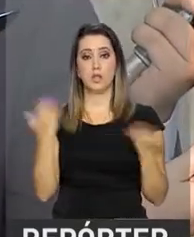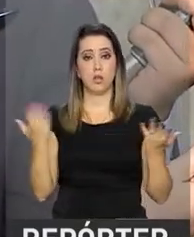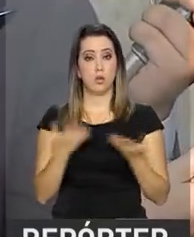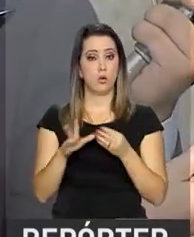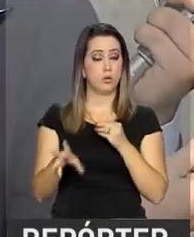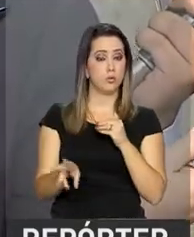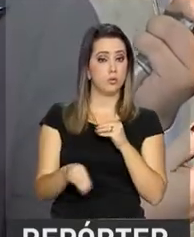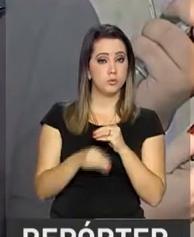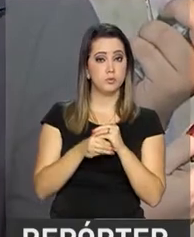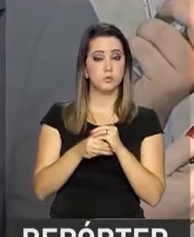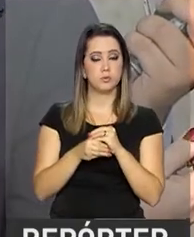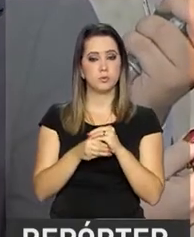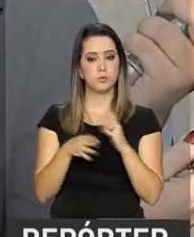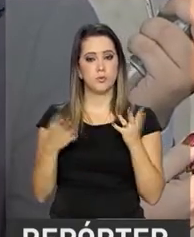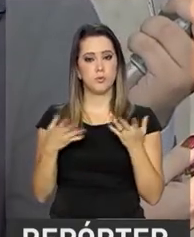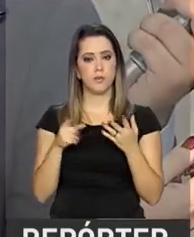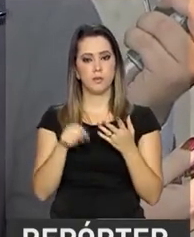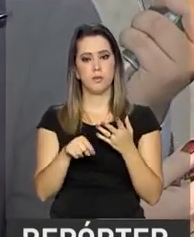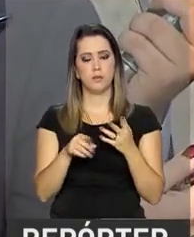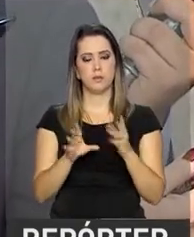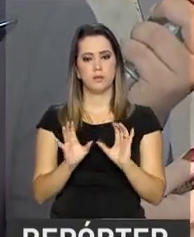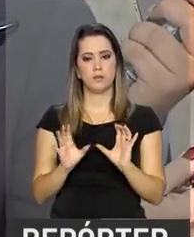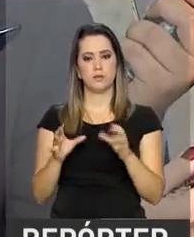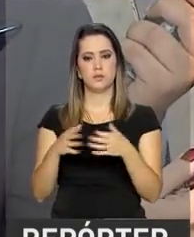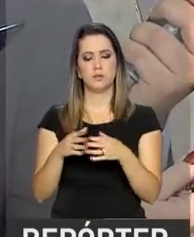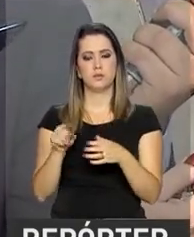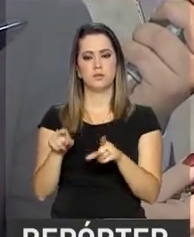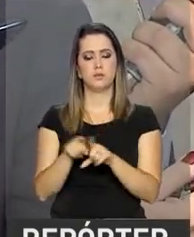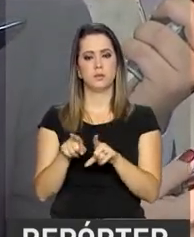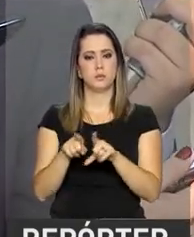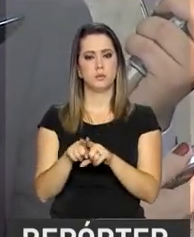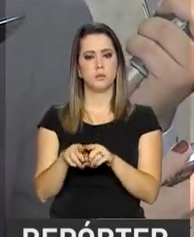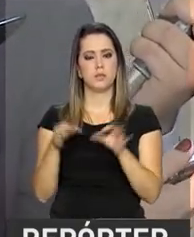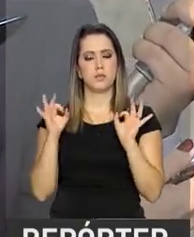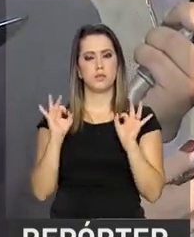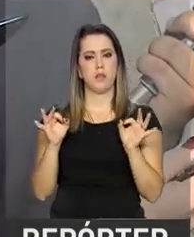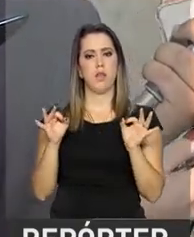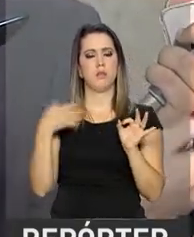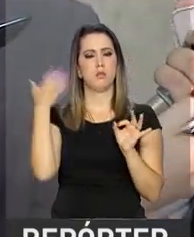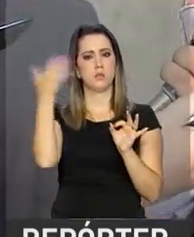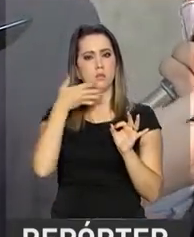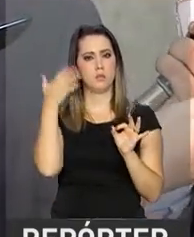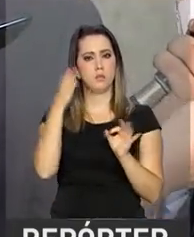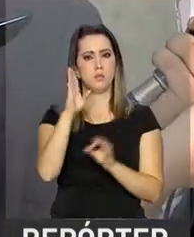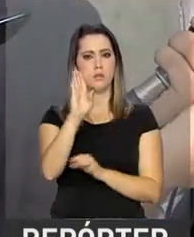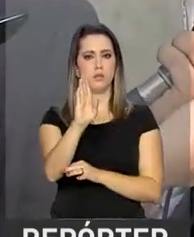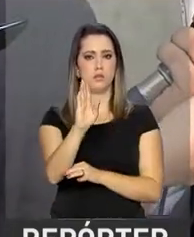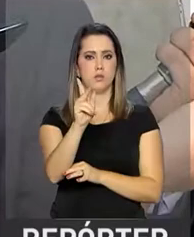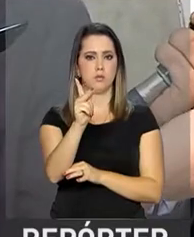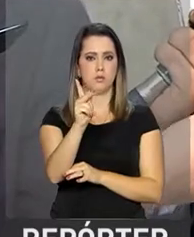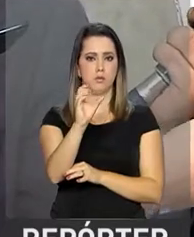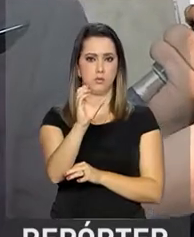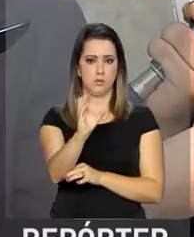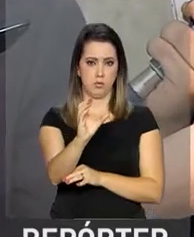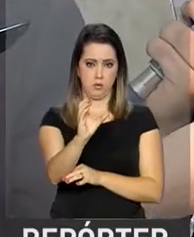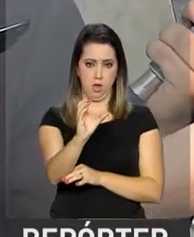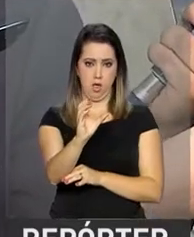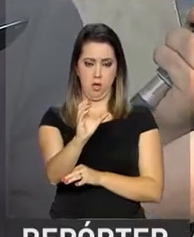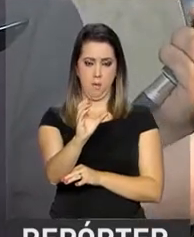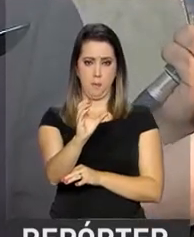emenda aglutinativa deixa estabelecido também com clareza que o BPC, que é o benefício de